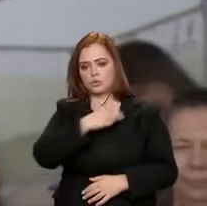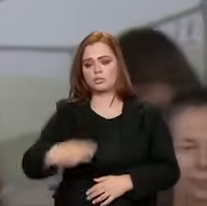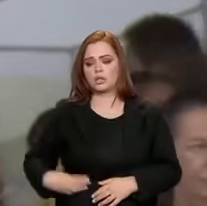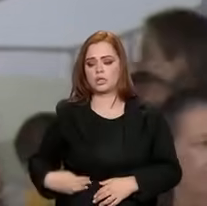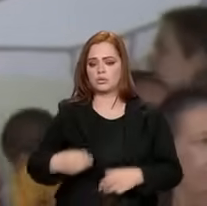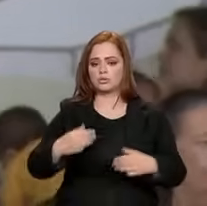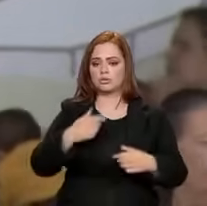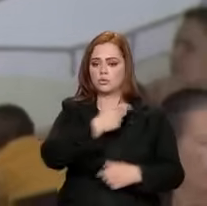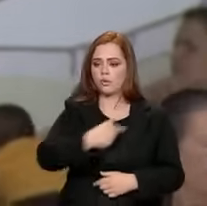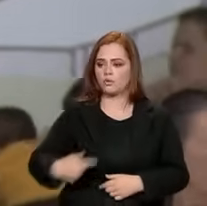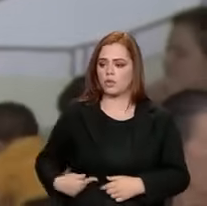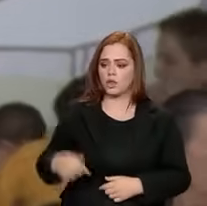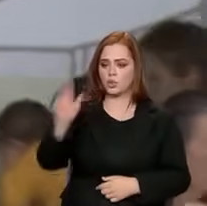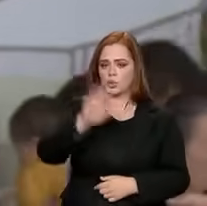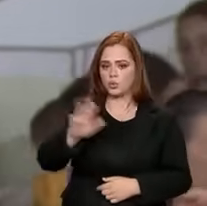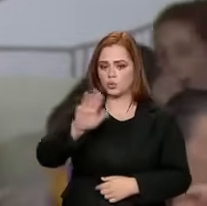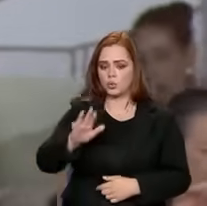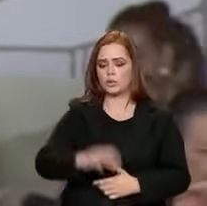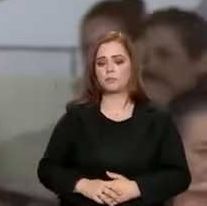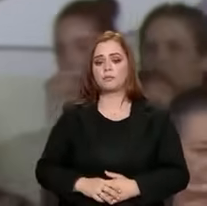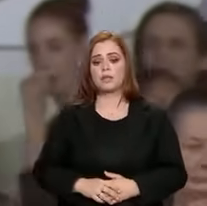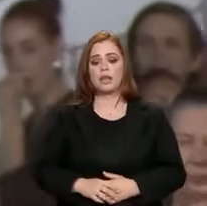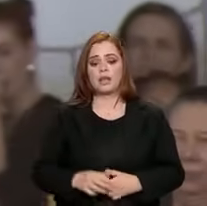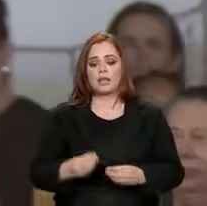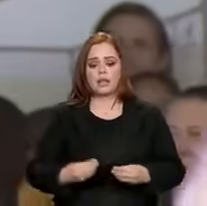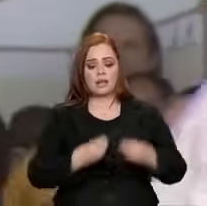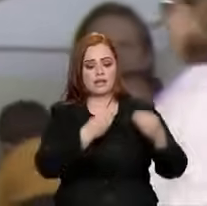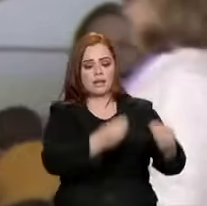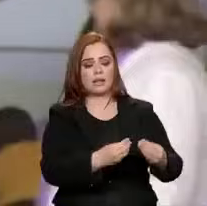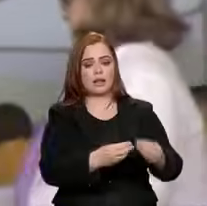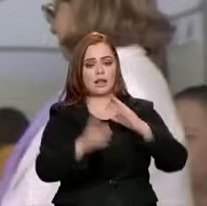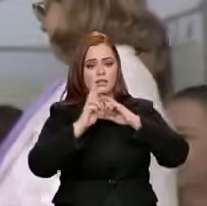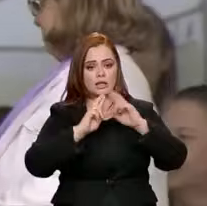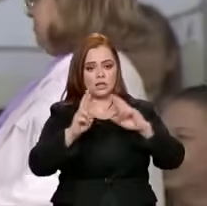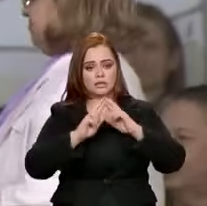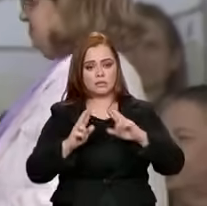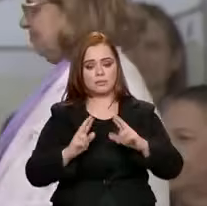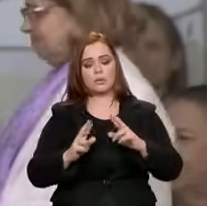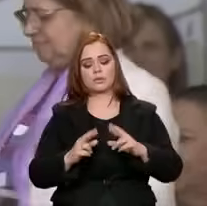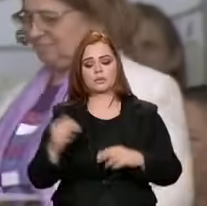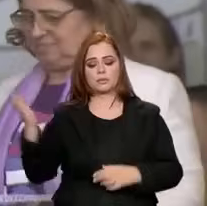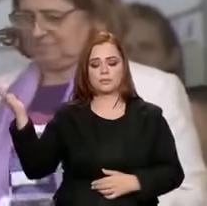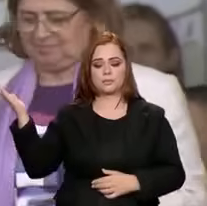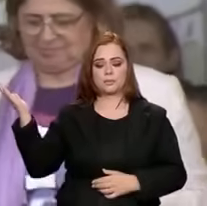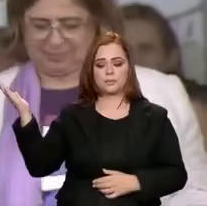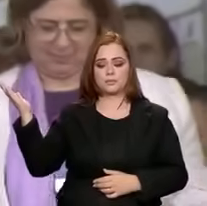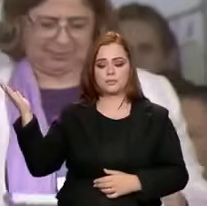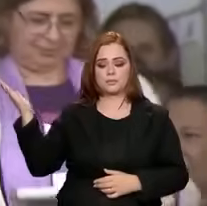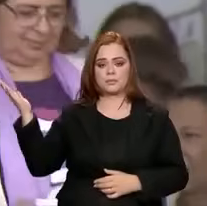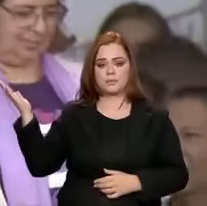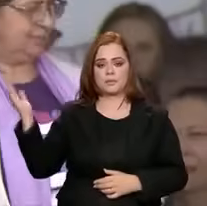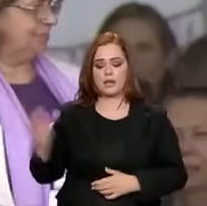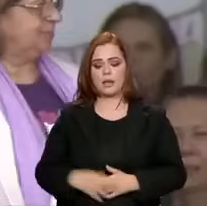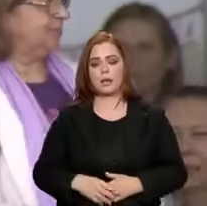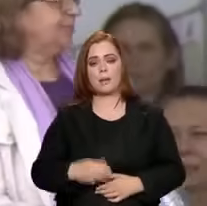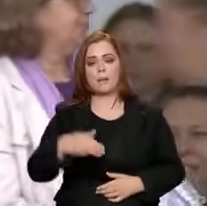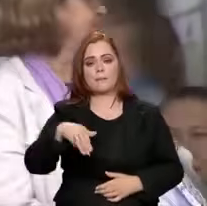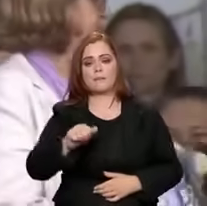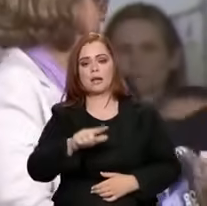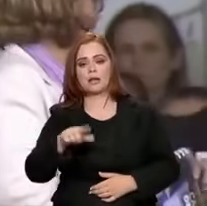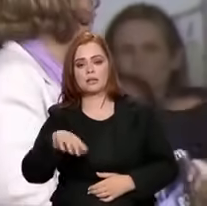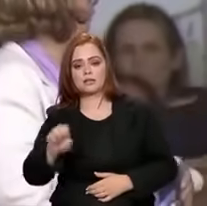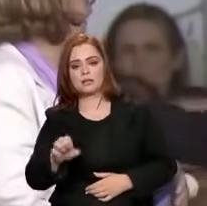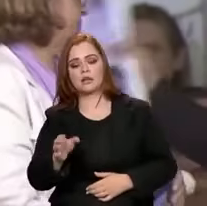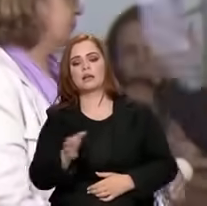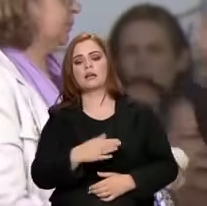do presidente Lula entregar essa esse caderno de resposta a Mazé e a Aristides